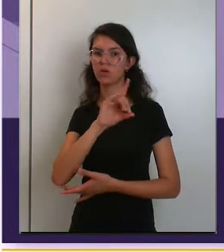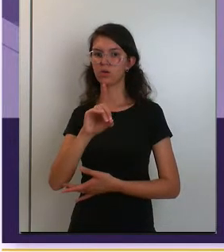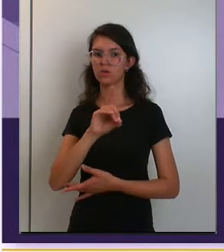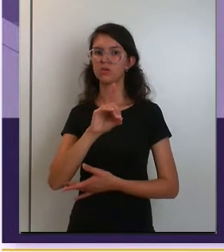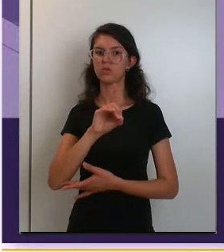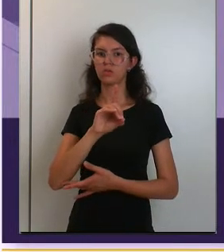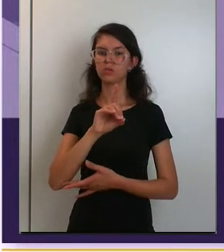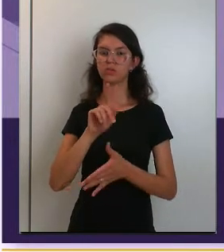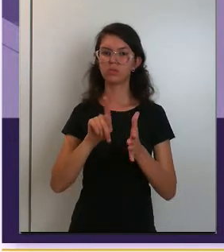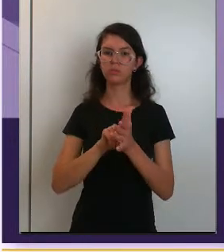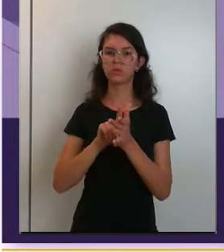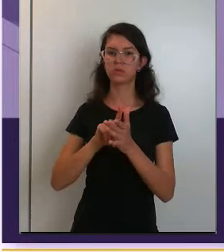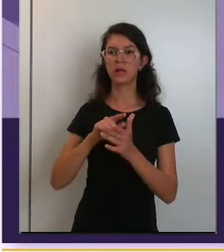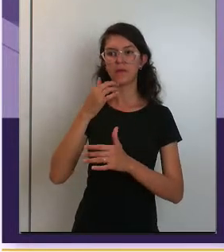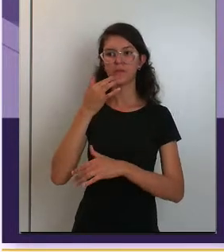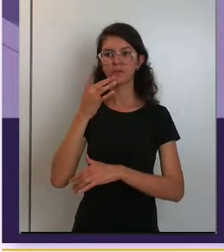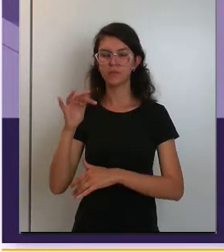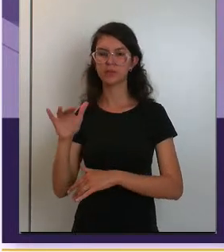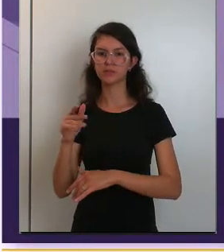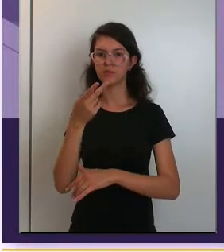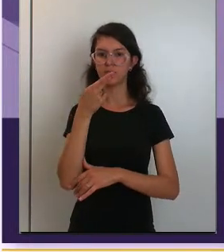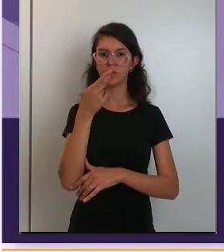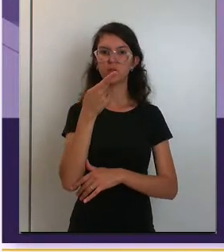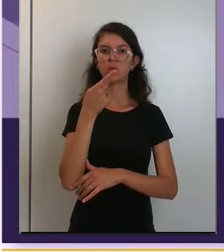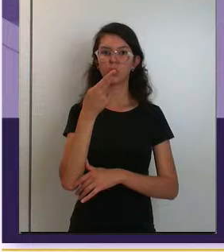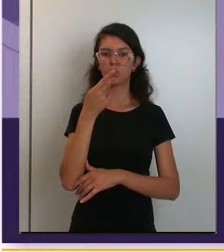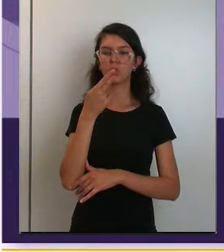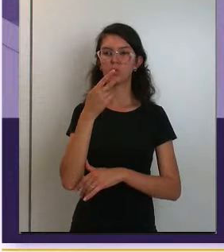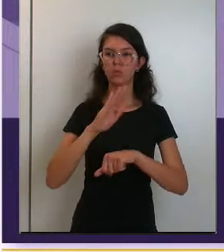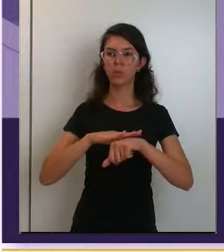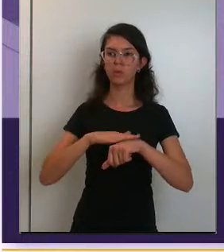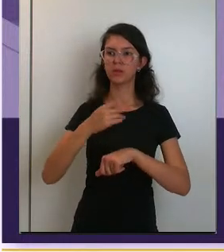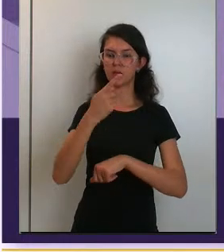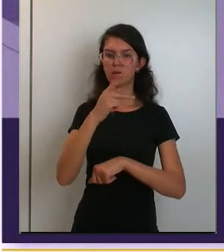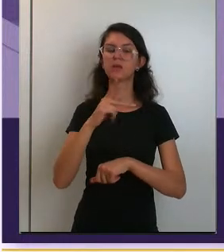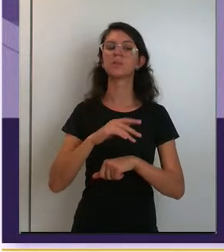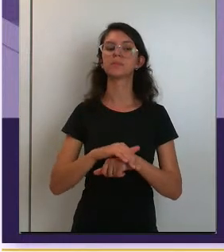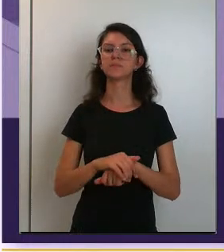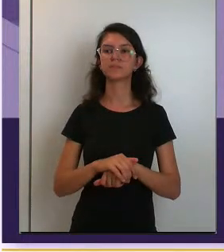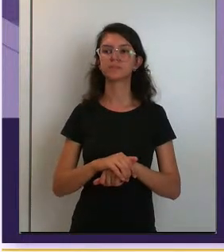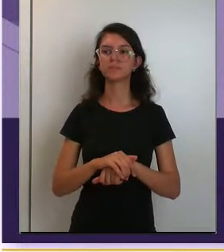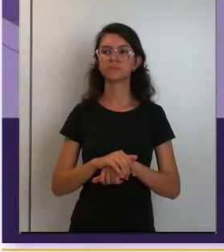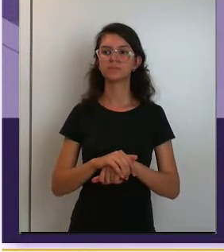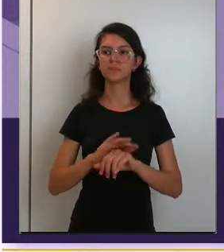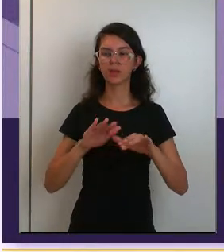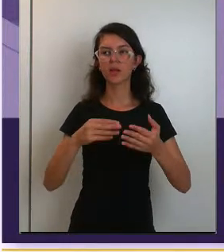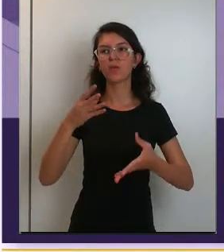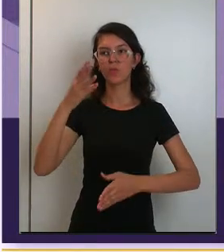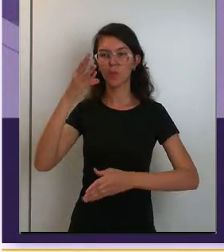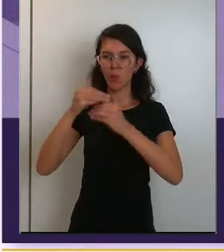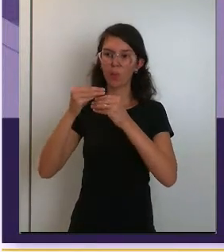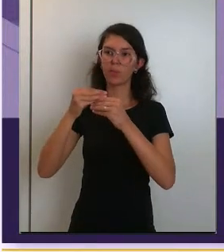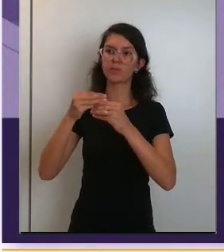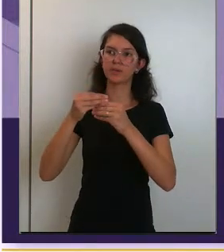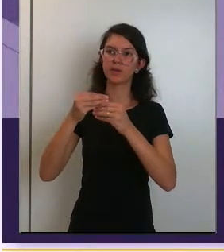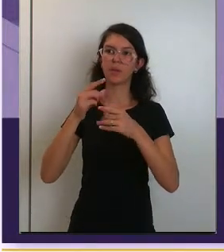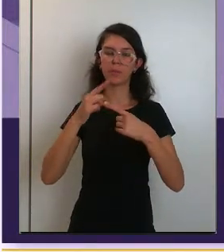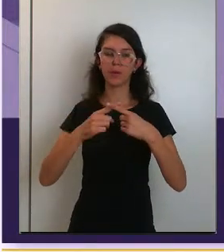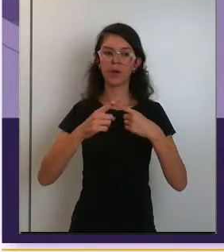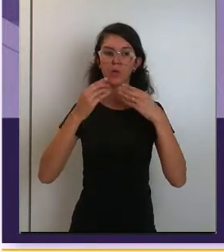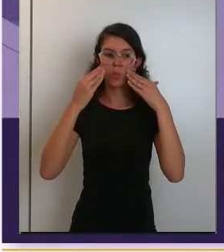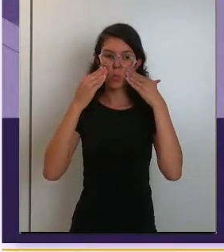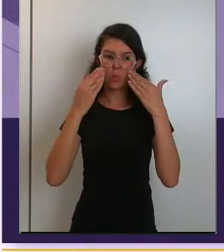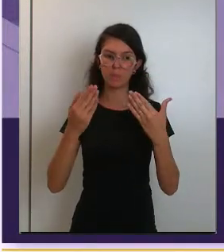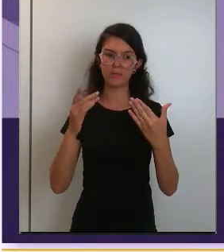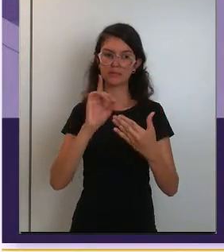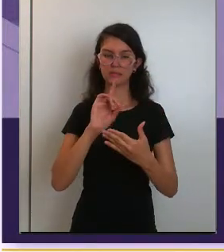Infância, né, e ele falou aqui durante a fala dele, né, mas eu vou suprir minha falta de não tê-lo apresentado também